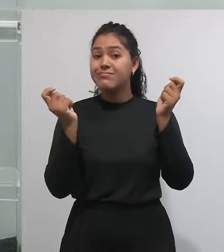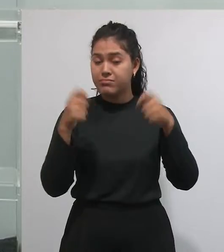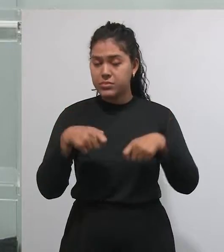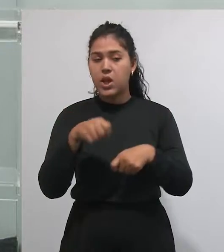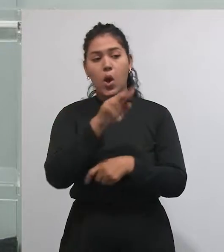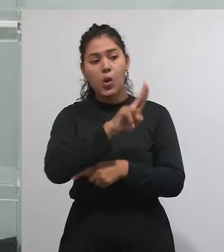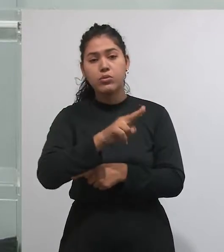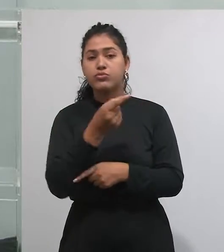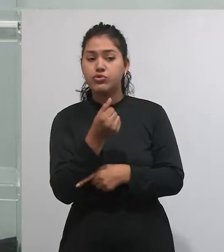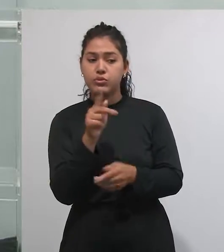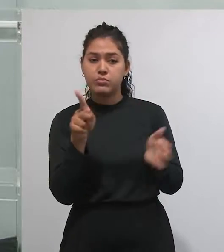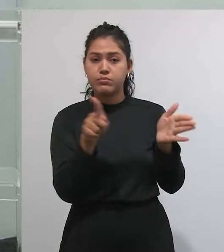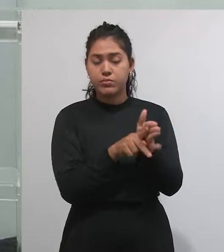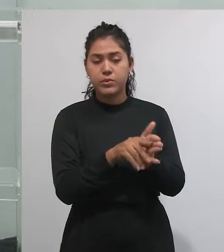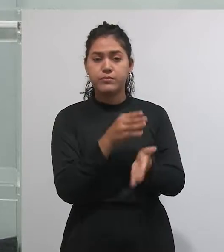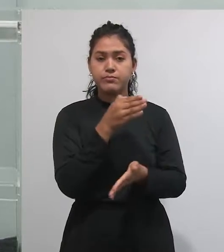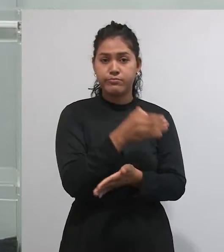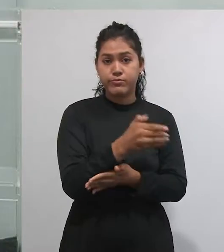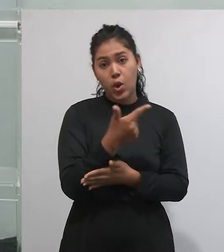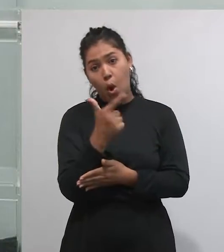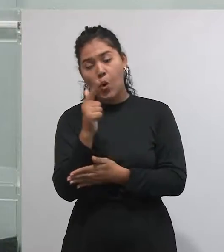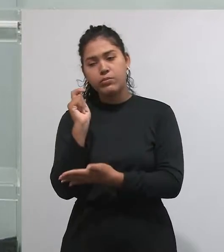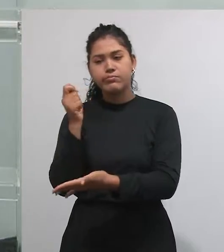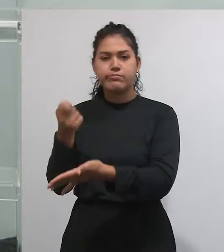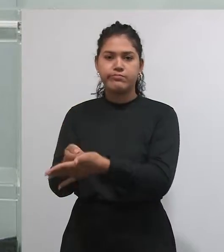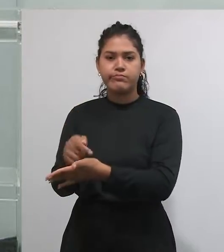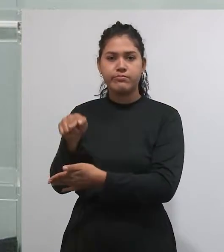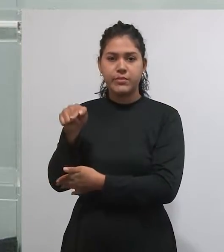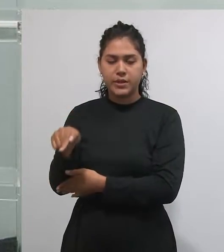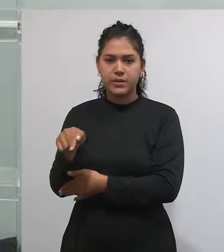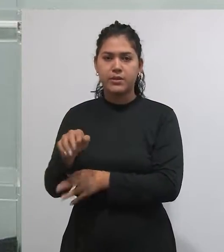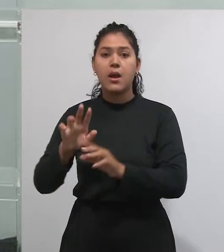podem ser gastos com o FNDE. Então,